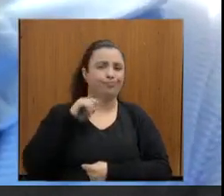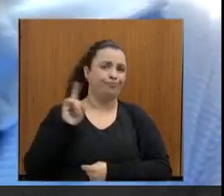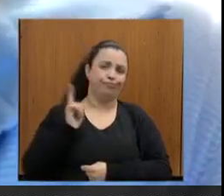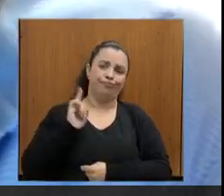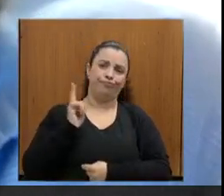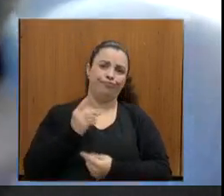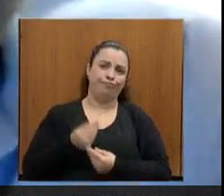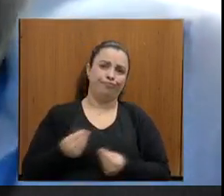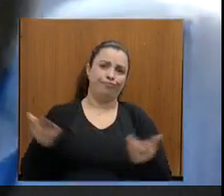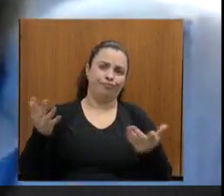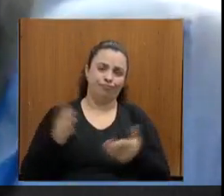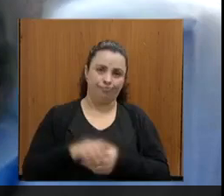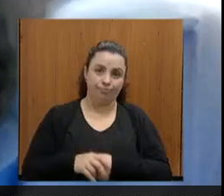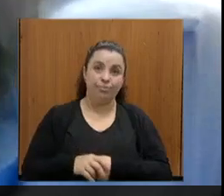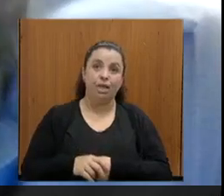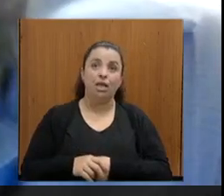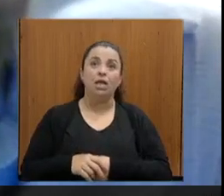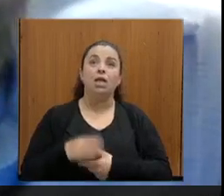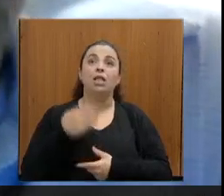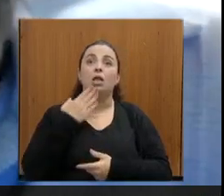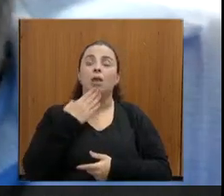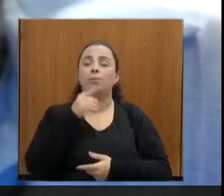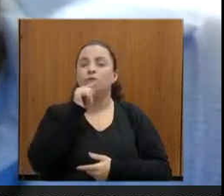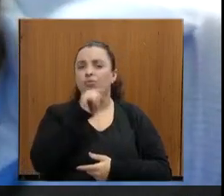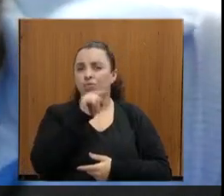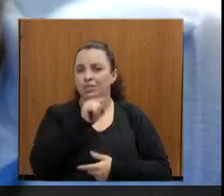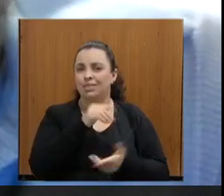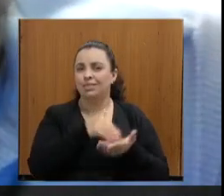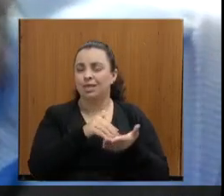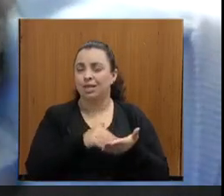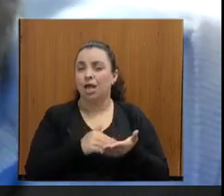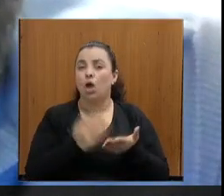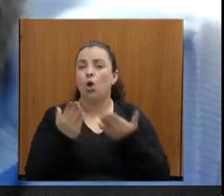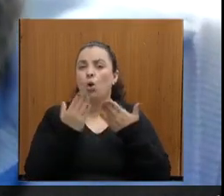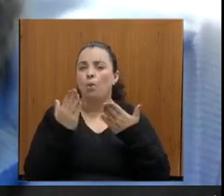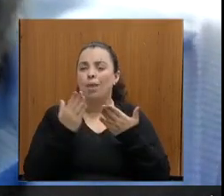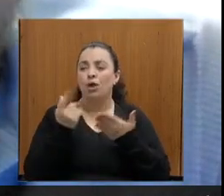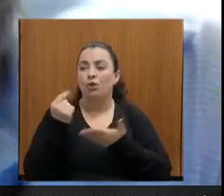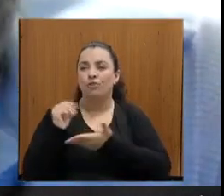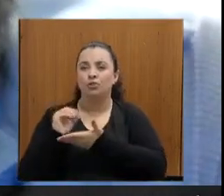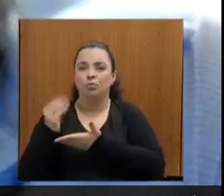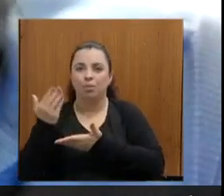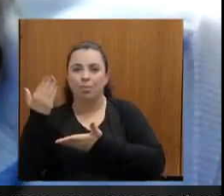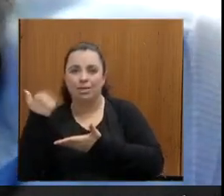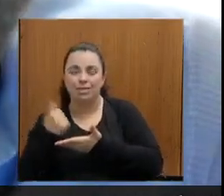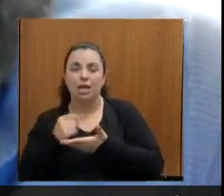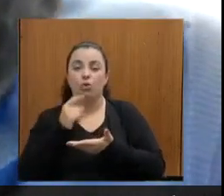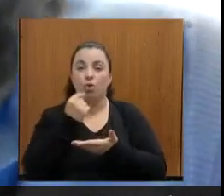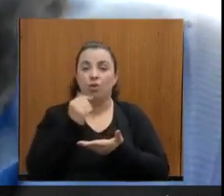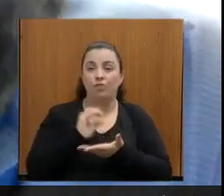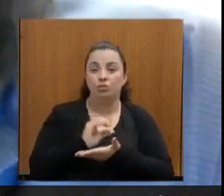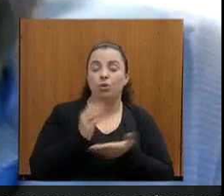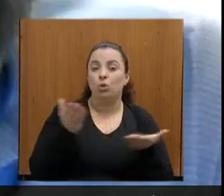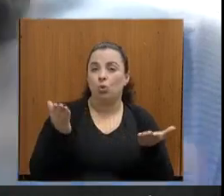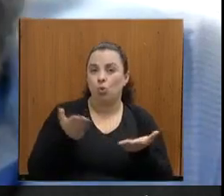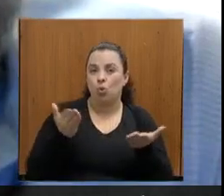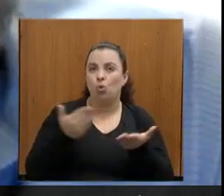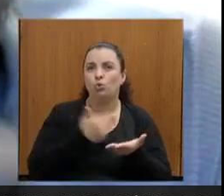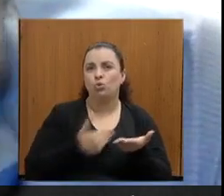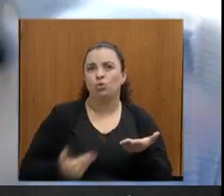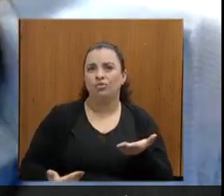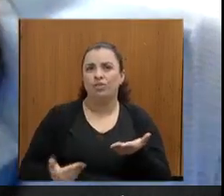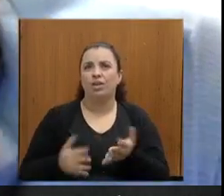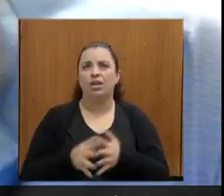hoje eu quero que o deputado só o secretário só com para o investimento do governo passado com este investimento a esse